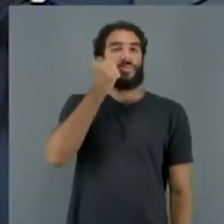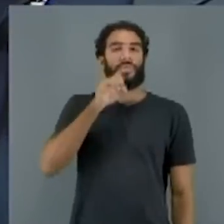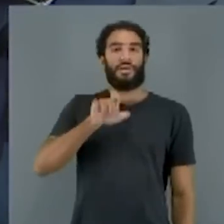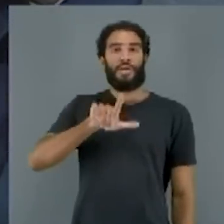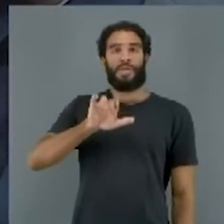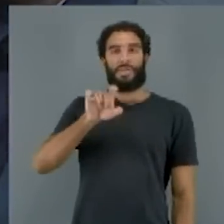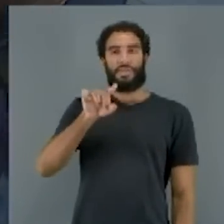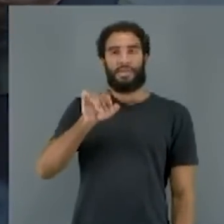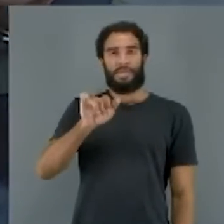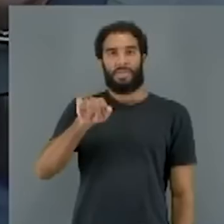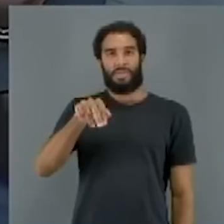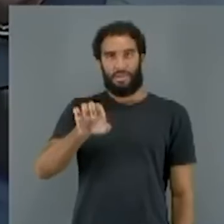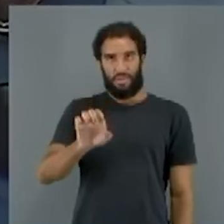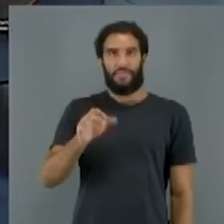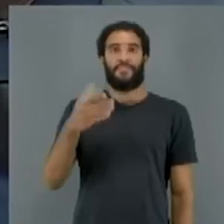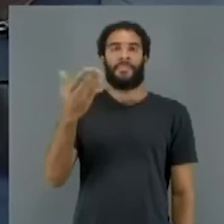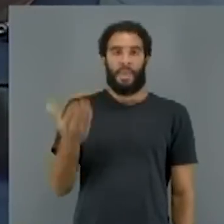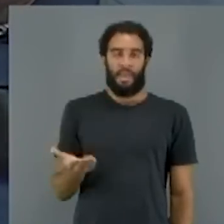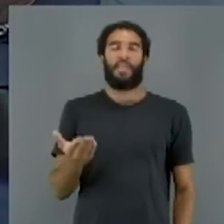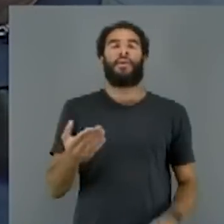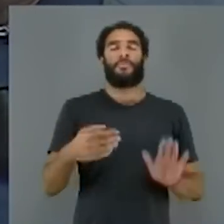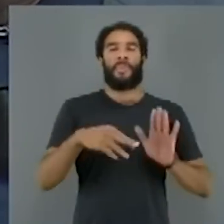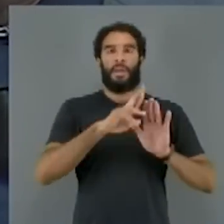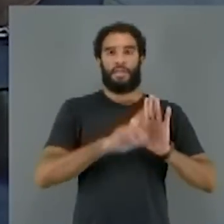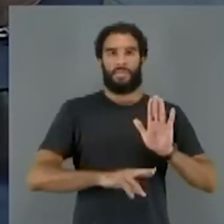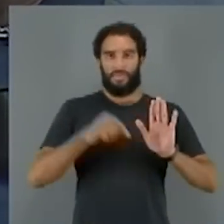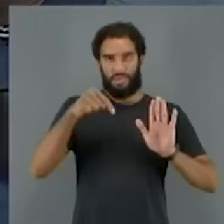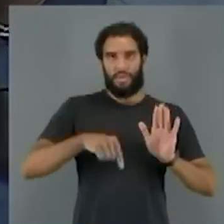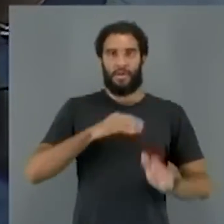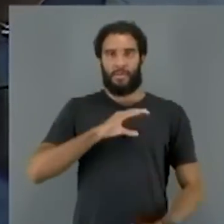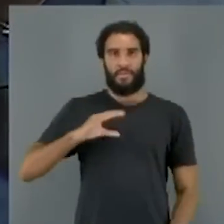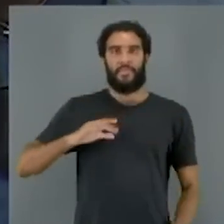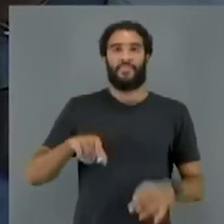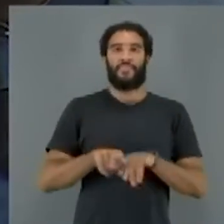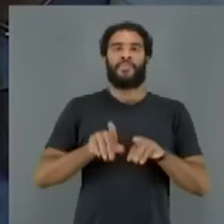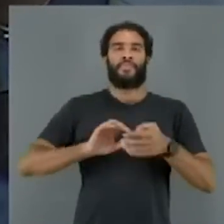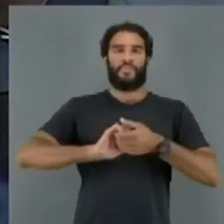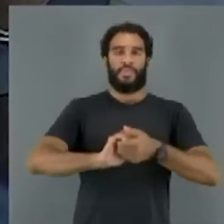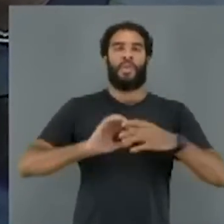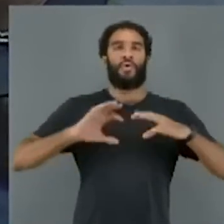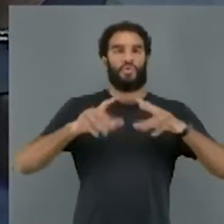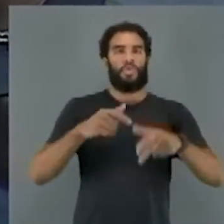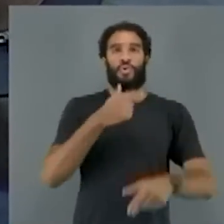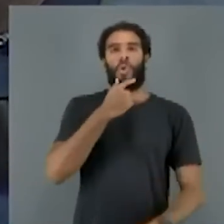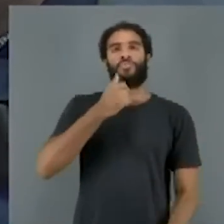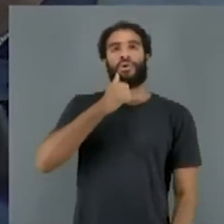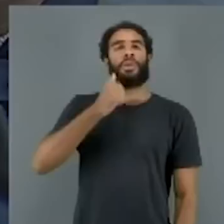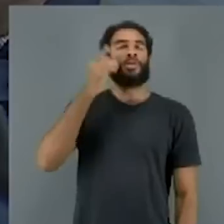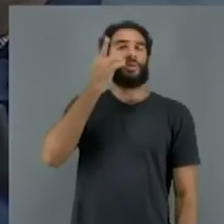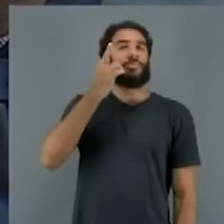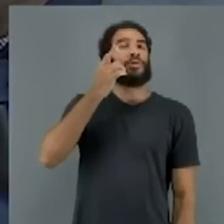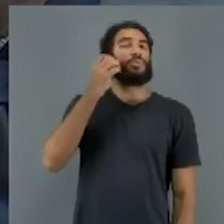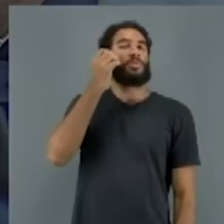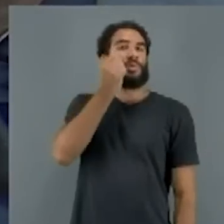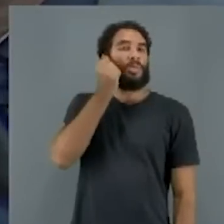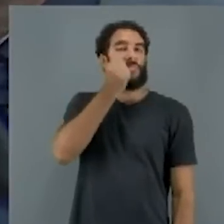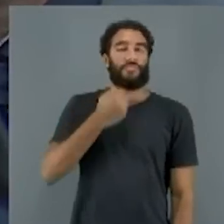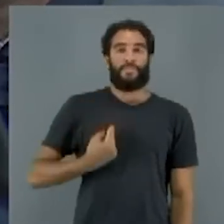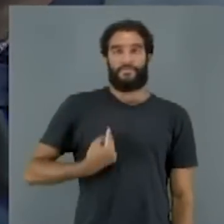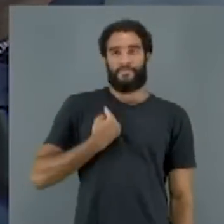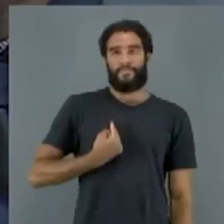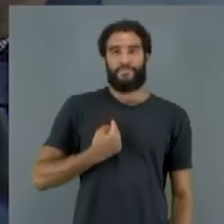é a relatora desta comissão. Cumprimento também todos os senadores e deputados federais aqui presentes.